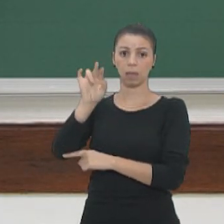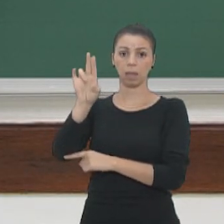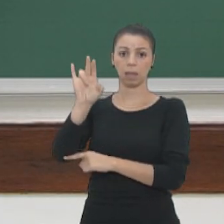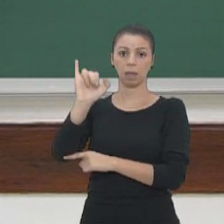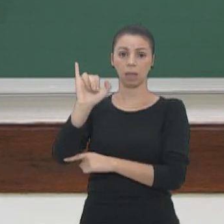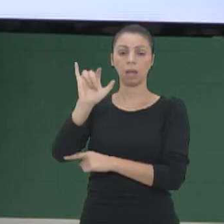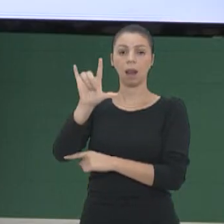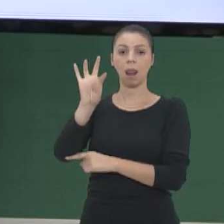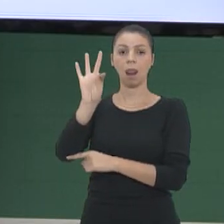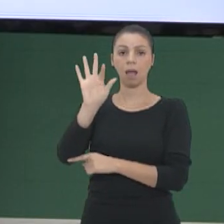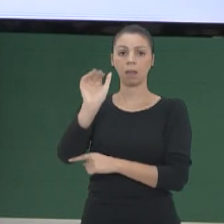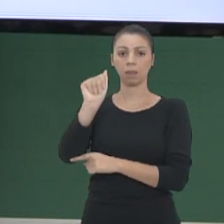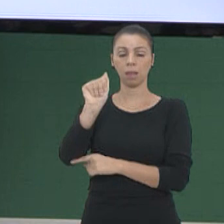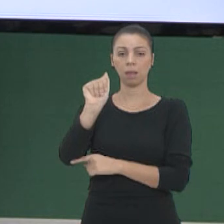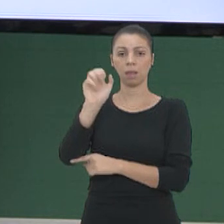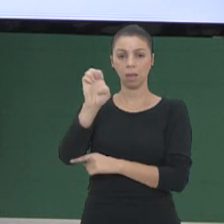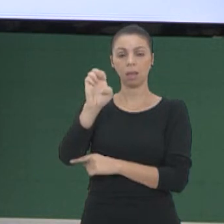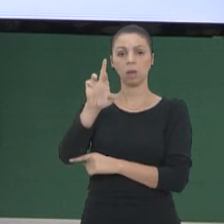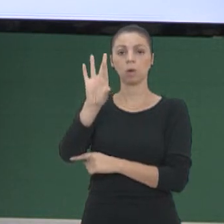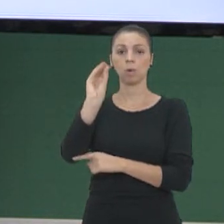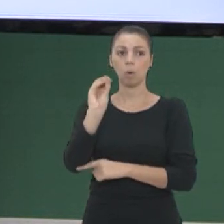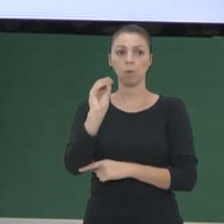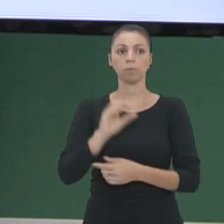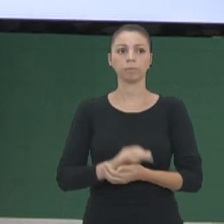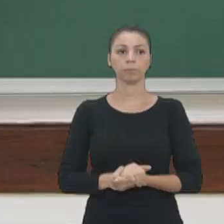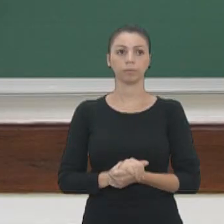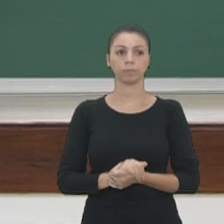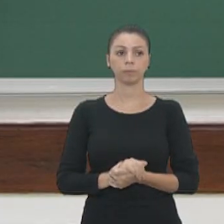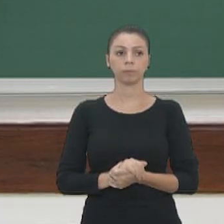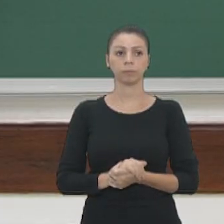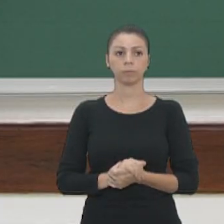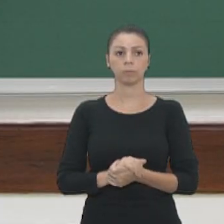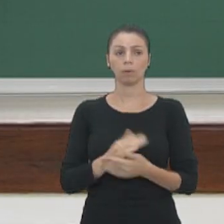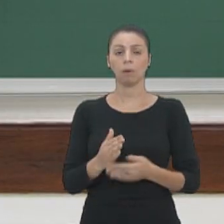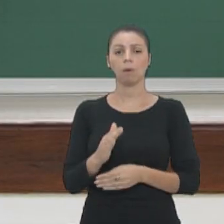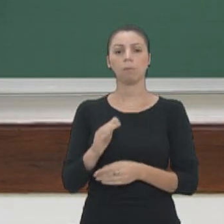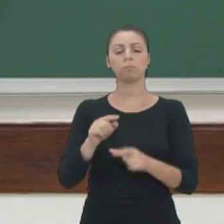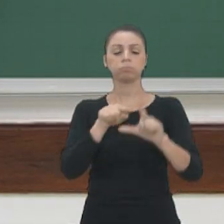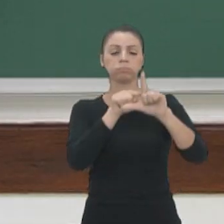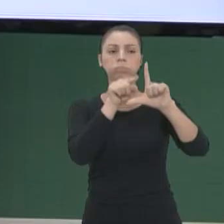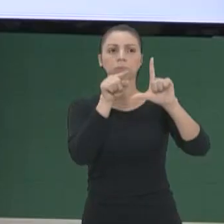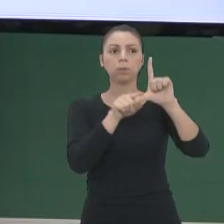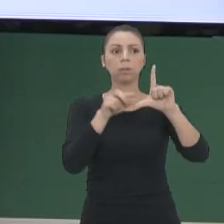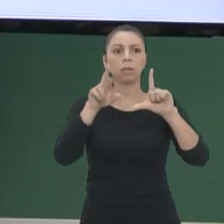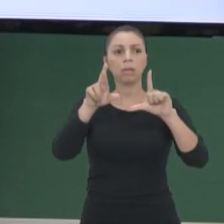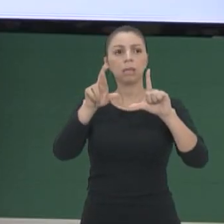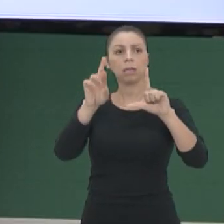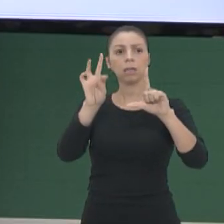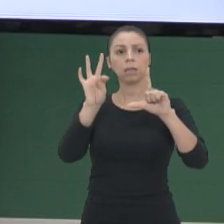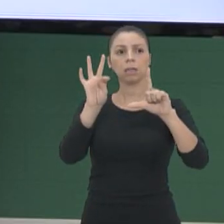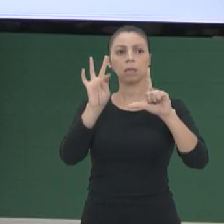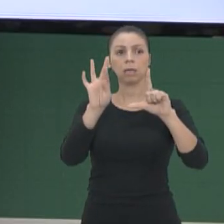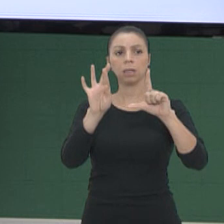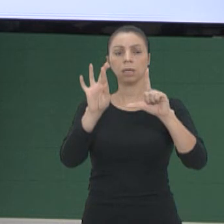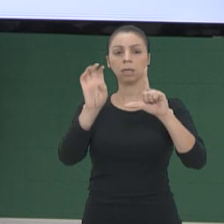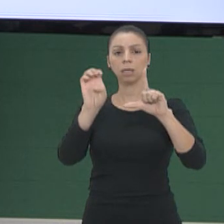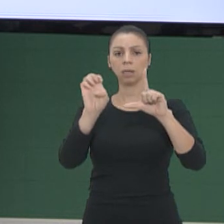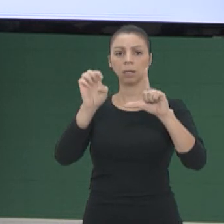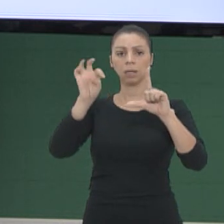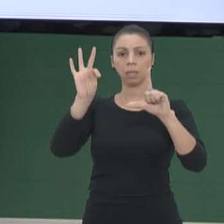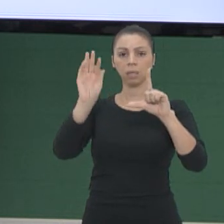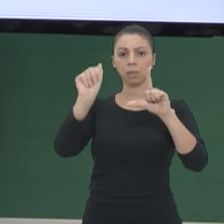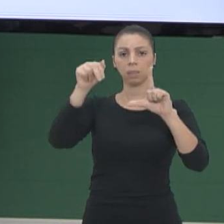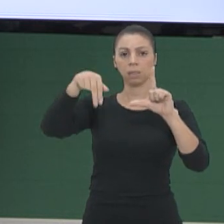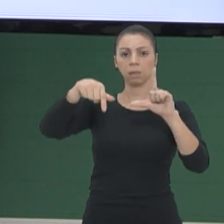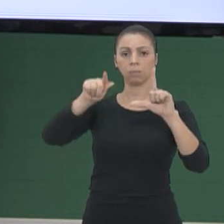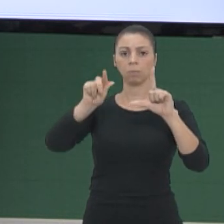No triângulo retângulo, um ângulo interno igual a 90 graus? Vamos copiar? Vamos resolver? Olha lá.